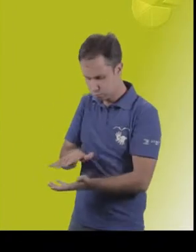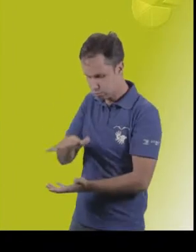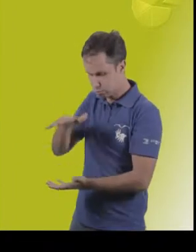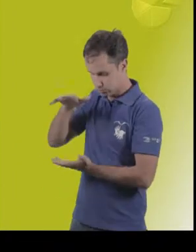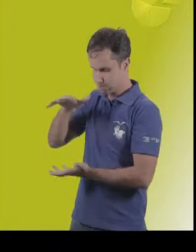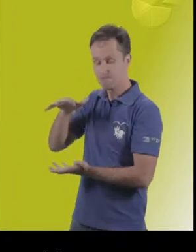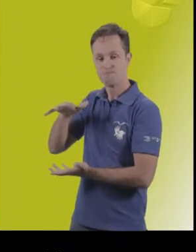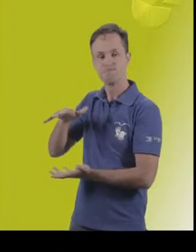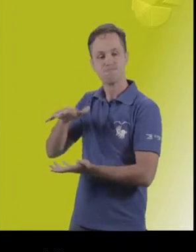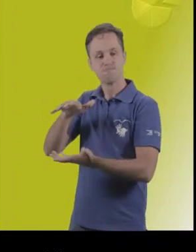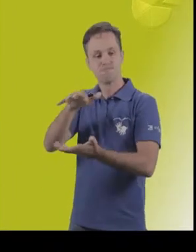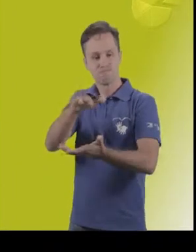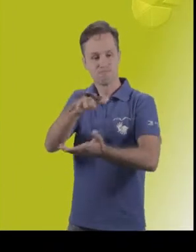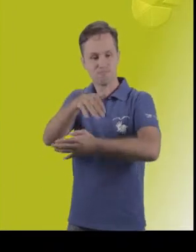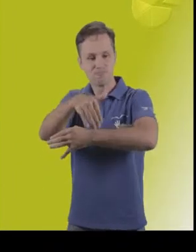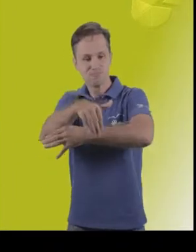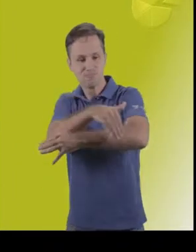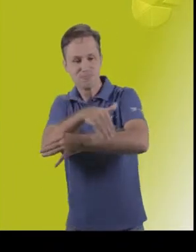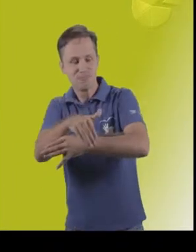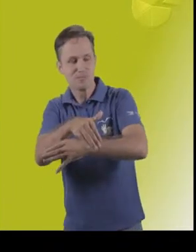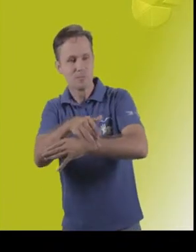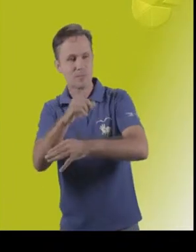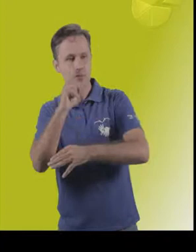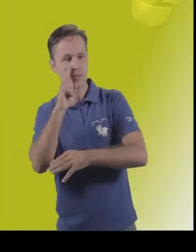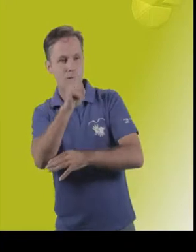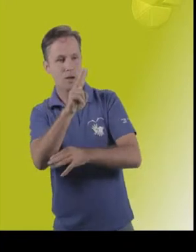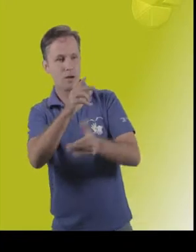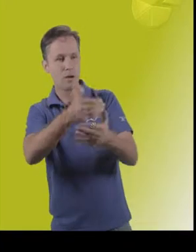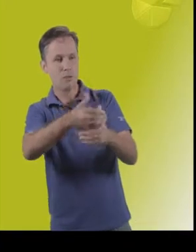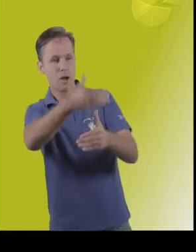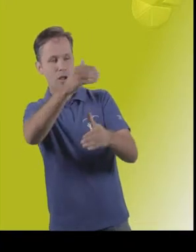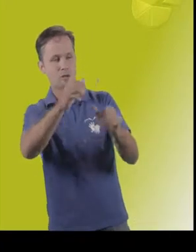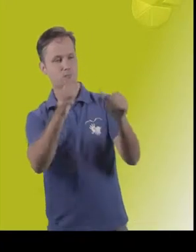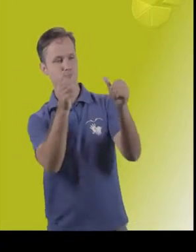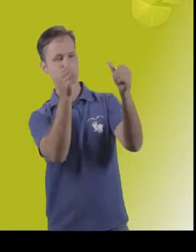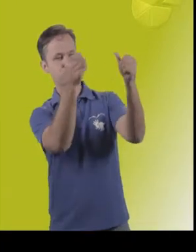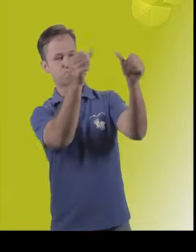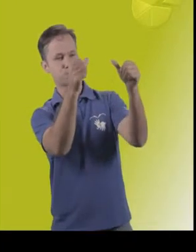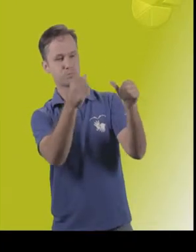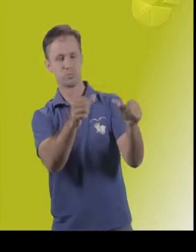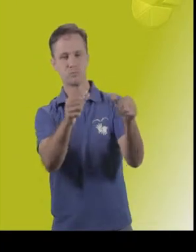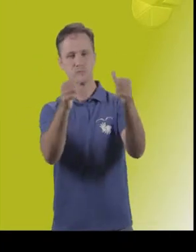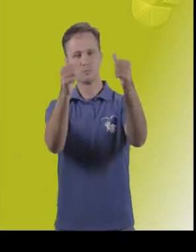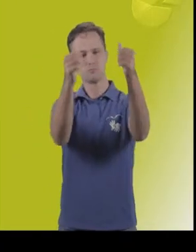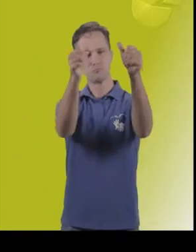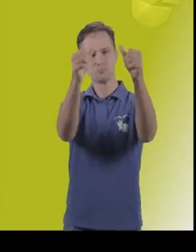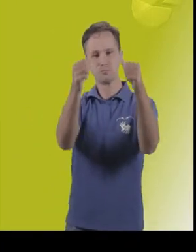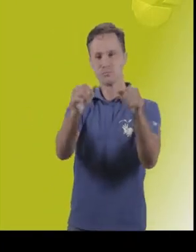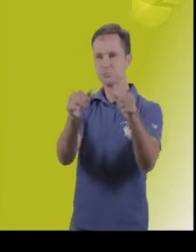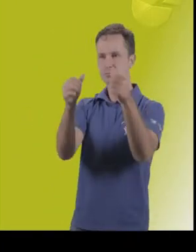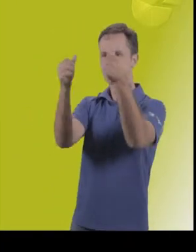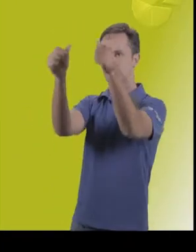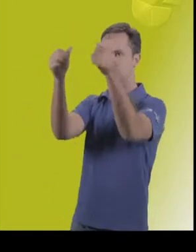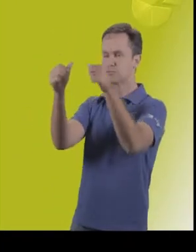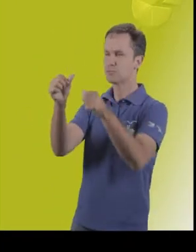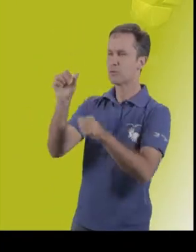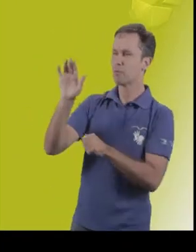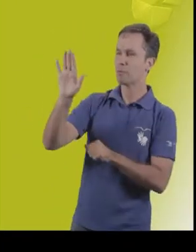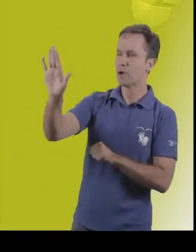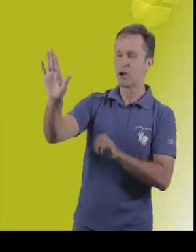rua. Então, a gente faz uma instalação desses azulejos nas paredes da cidade, e é como se,